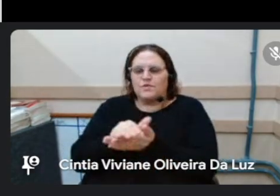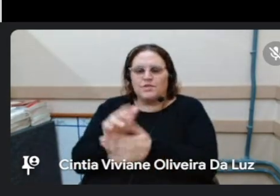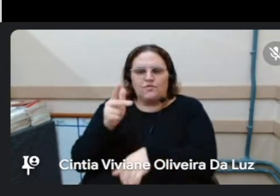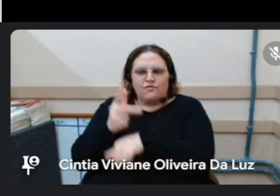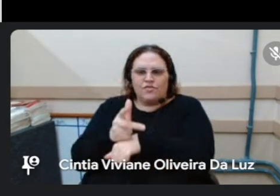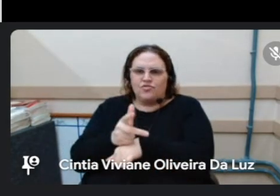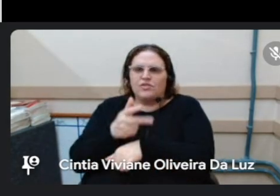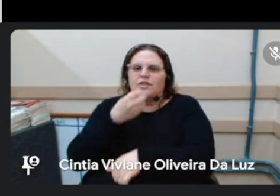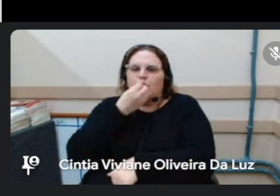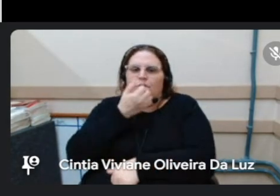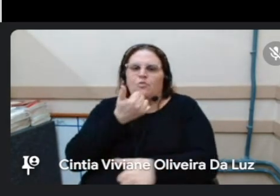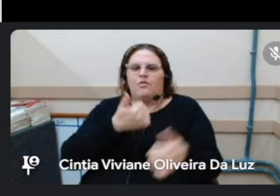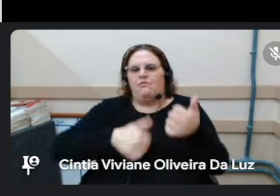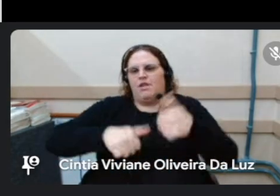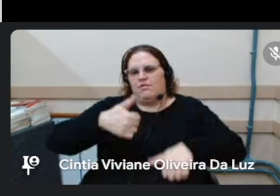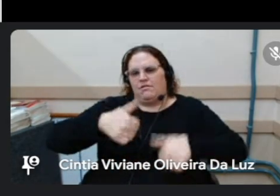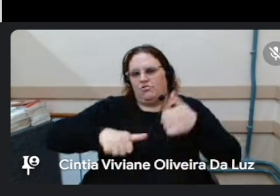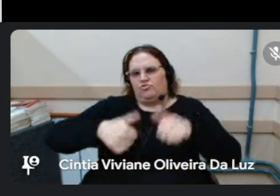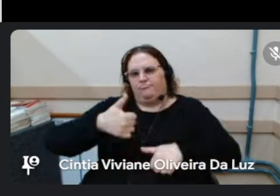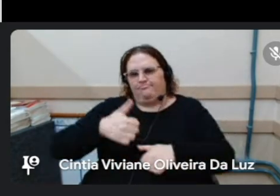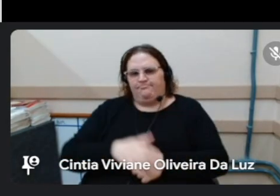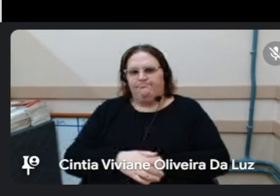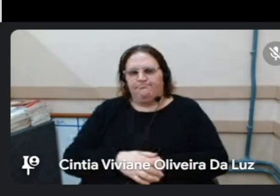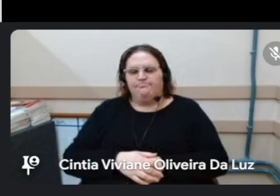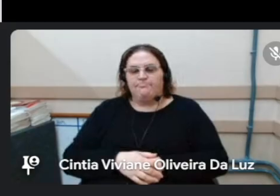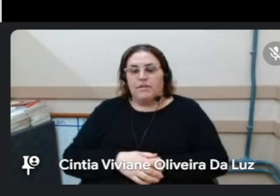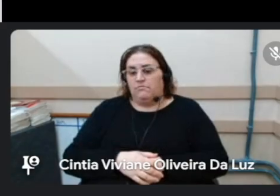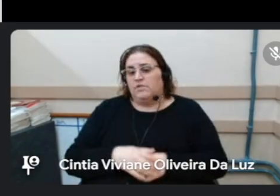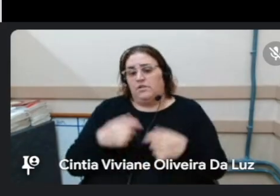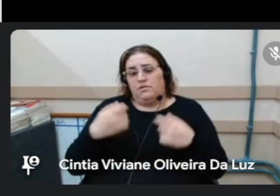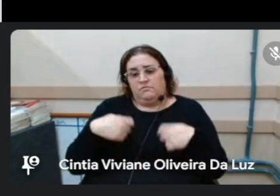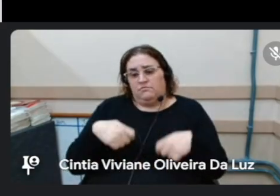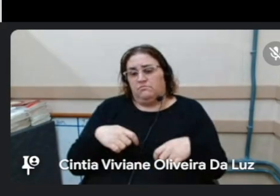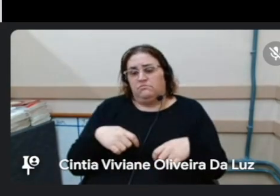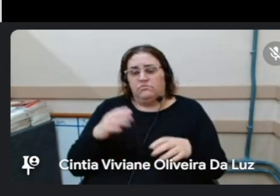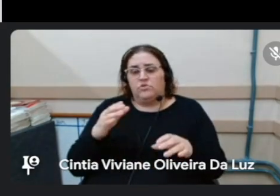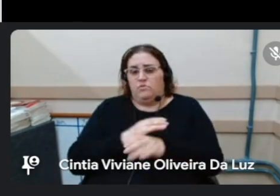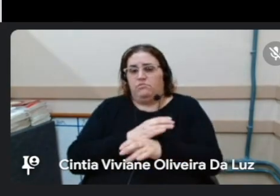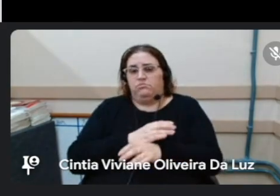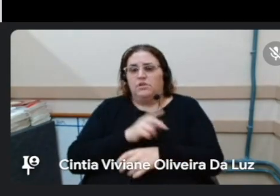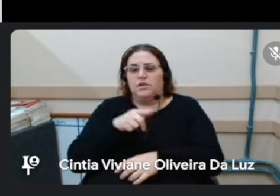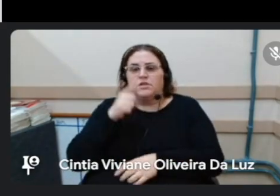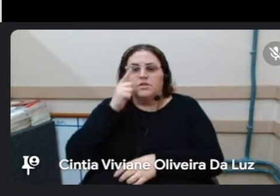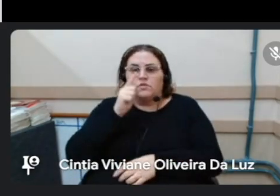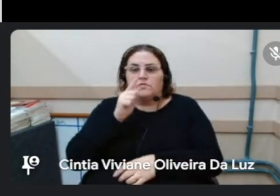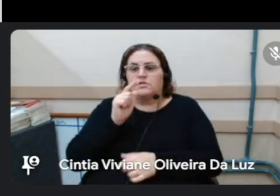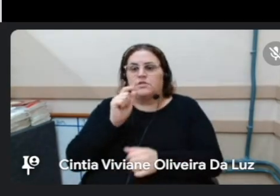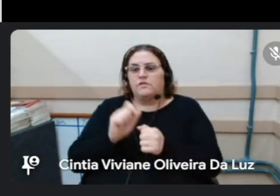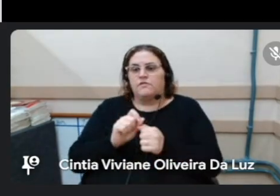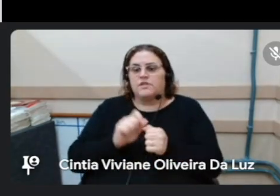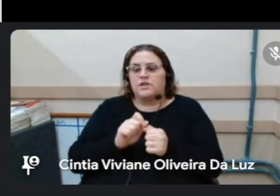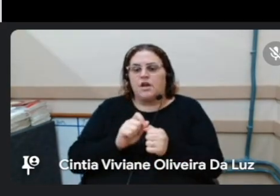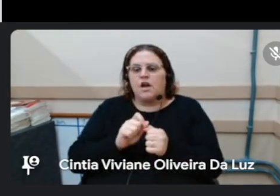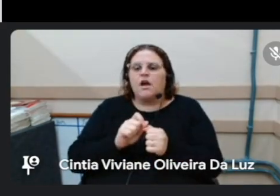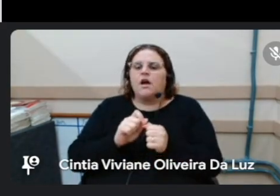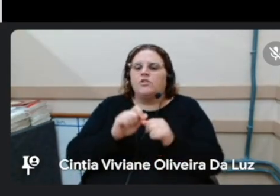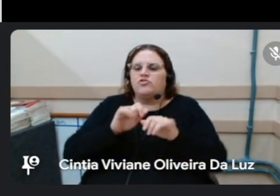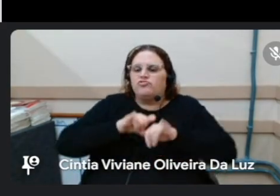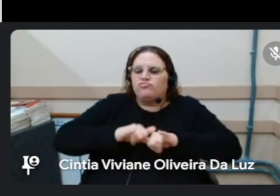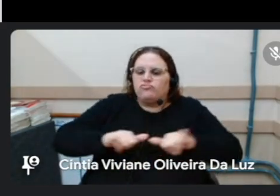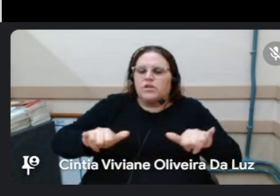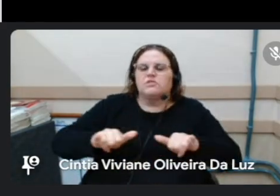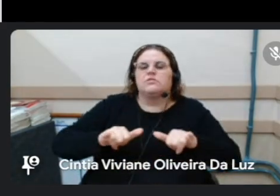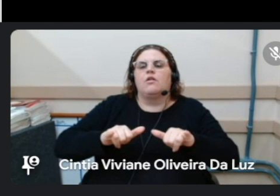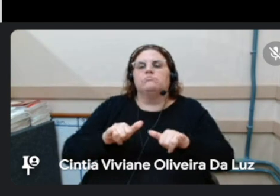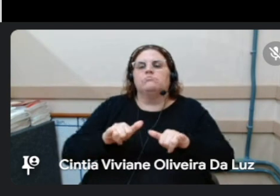qualidade uma qualidade necessária para que o seu produto seja veiculado pelas pelas redes e